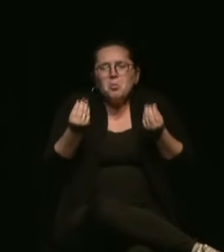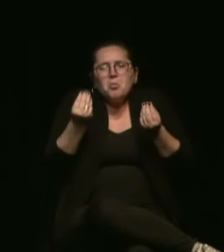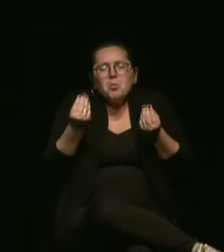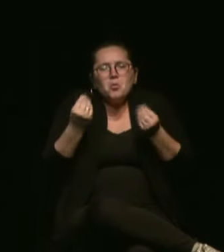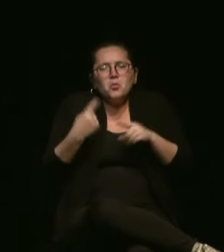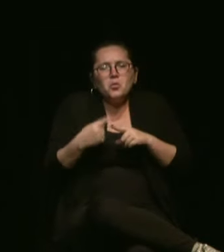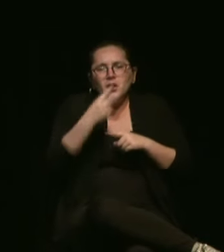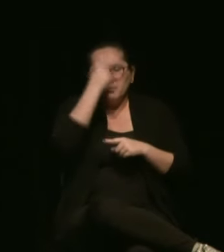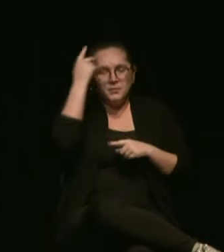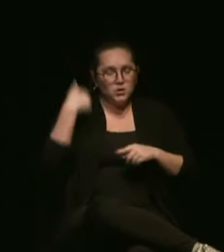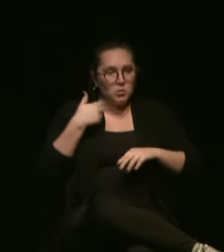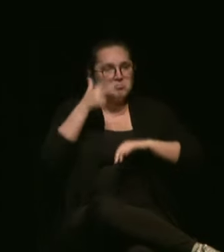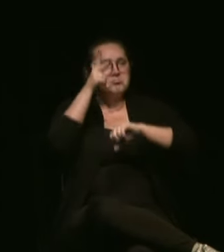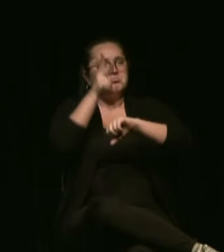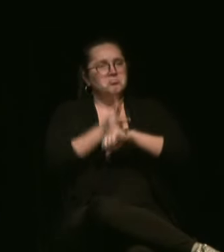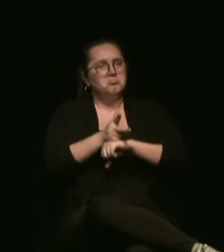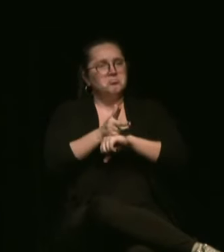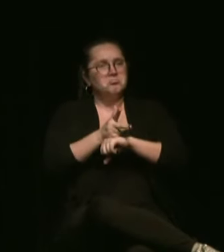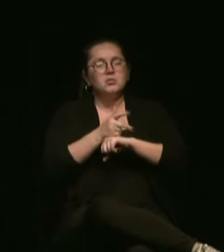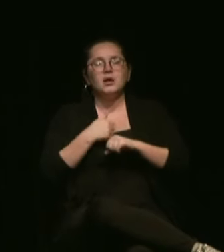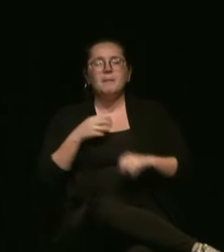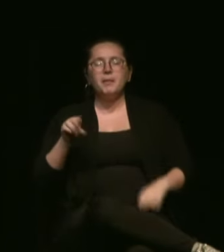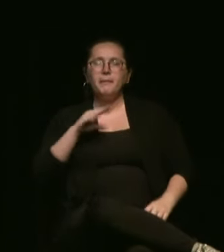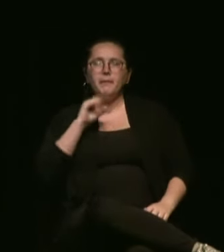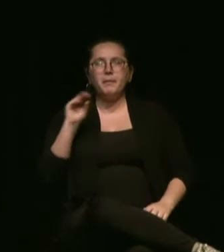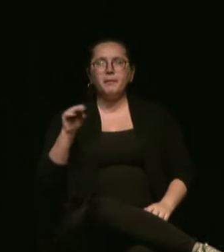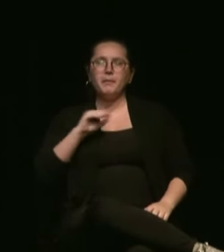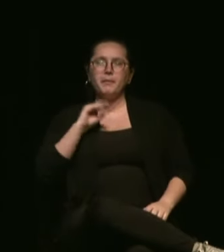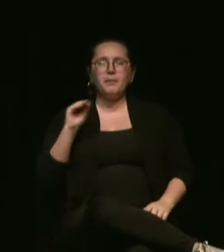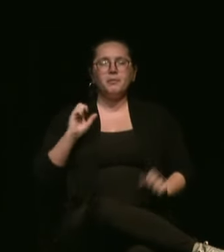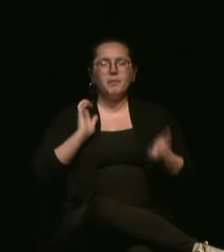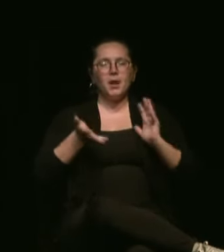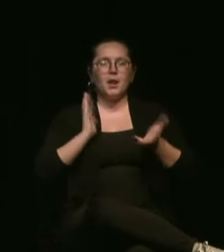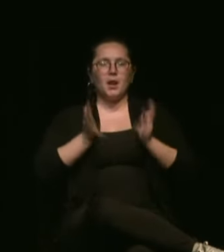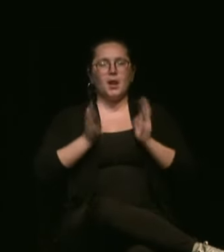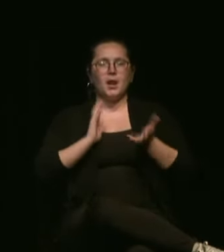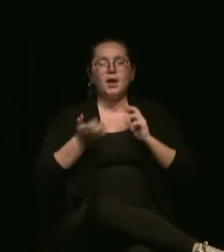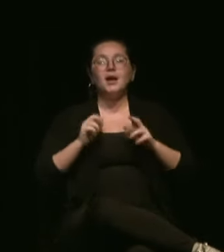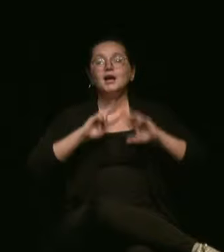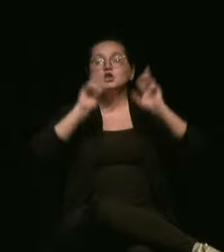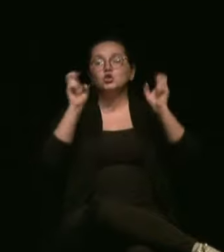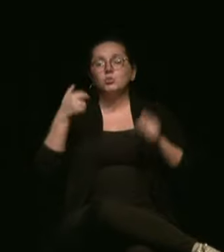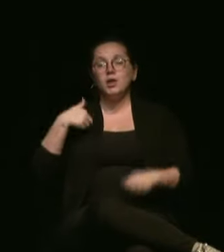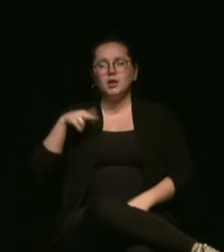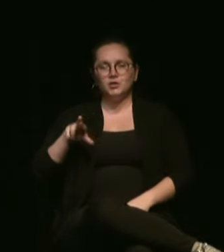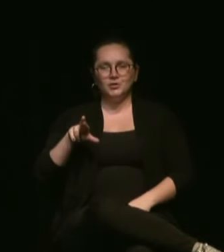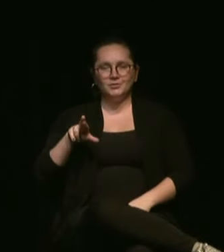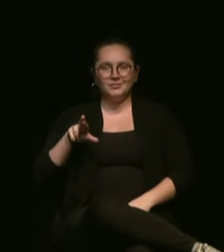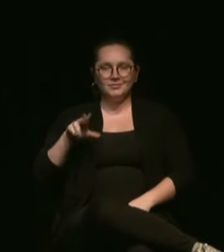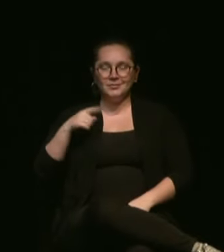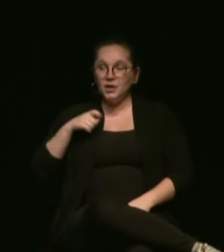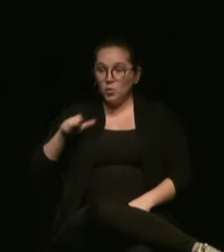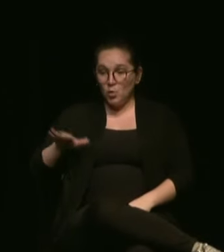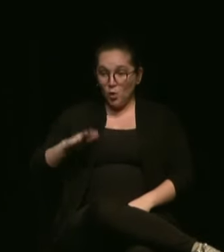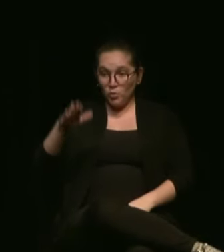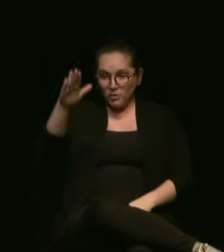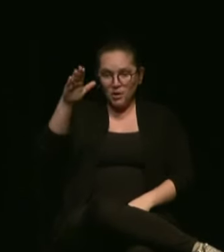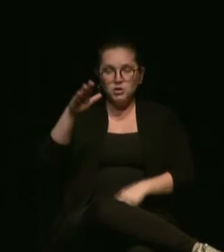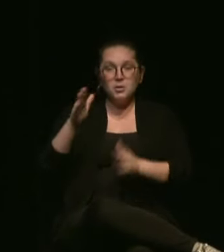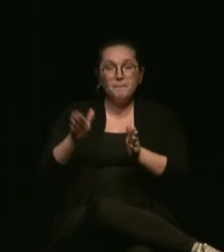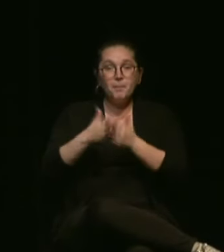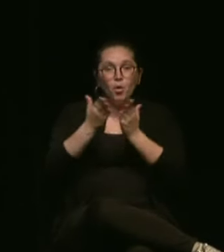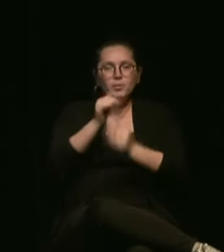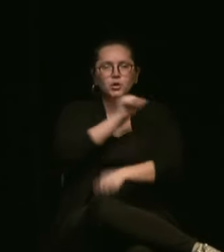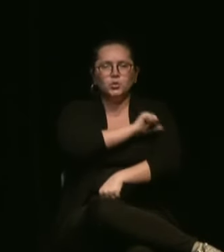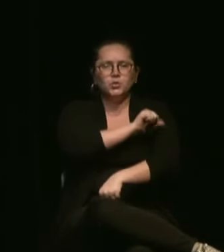pessoas falando para uma câmera sobre religião, numa comunidade, numa pobre, numa favela do Rio de Janeiro, por que, que isso é cinema? Não